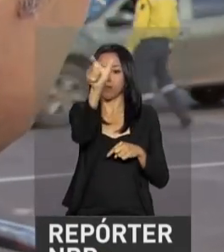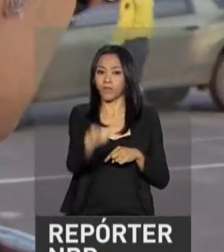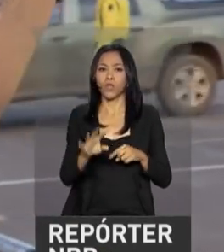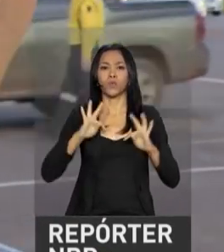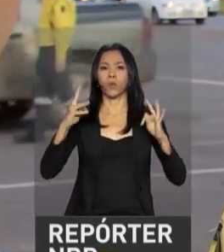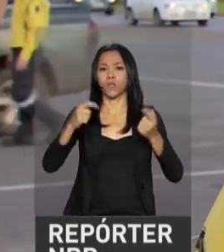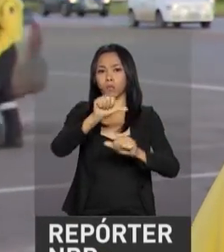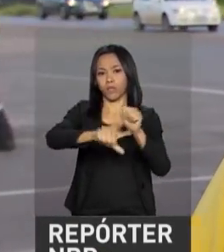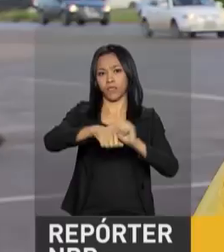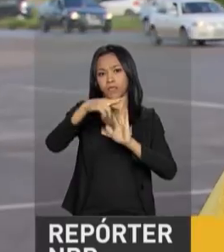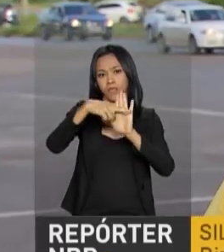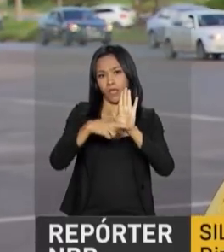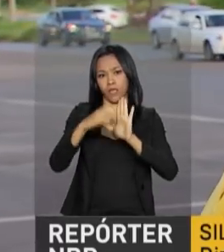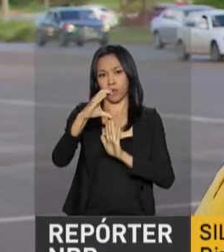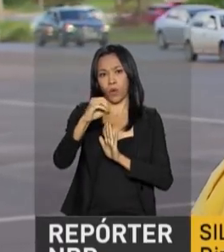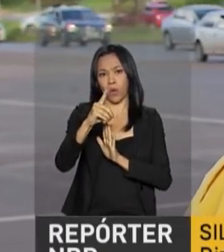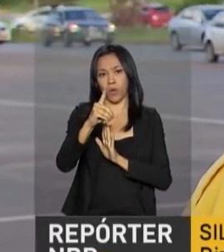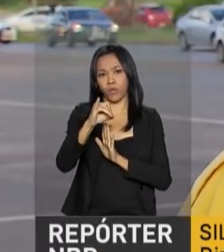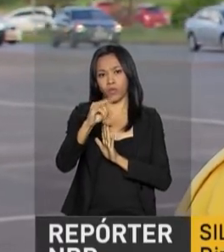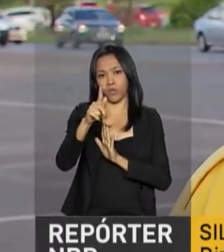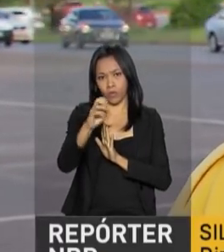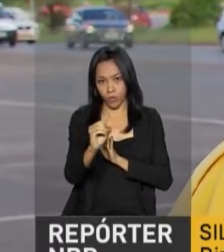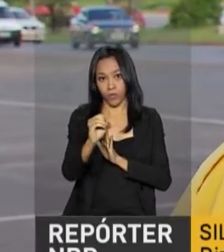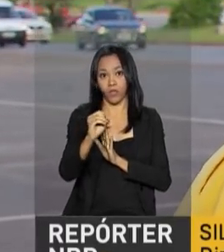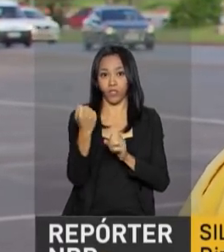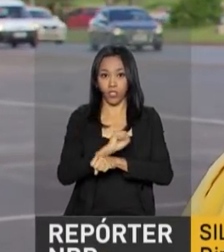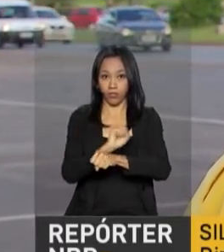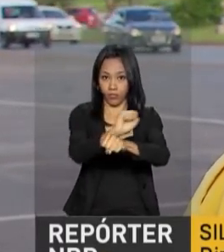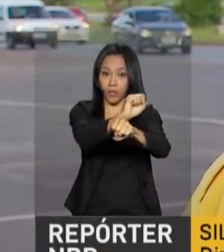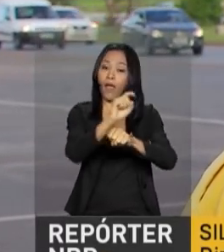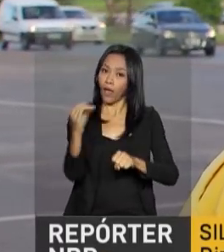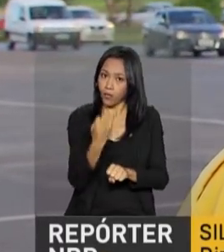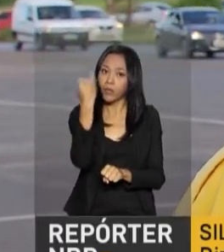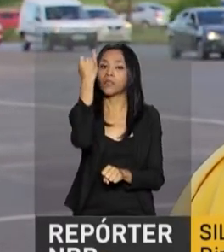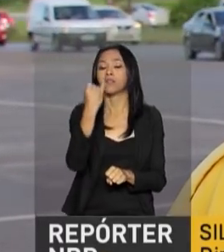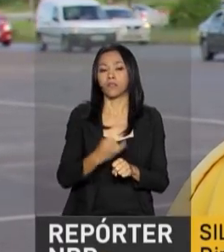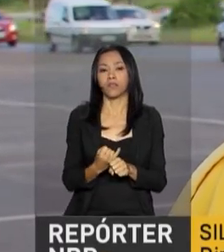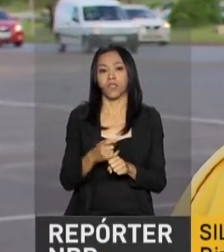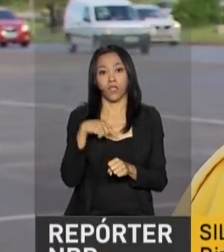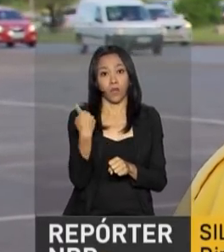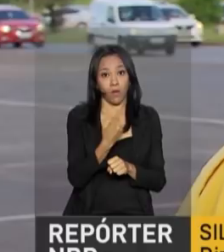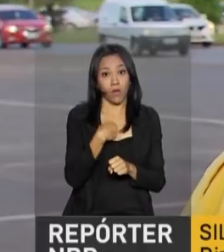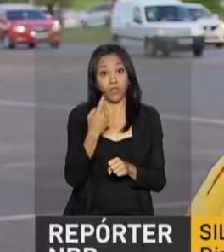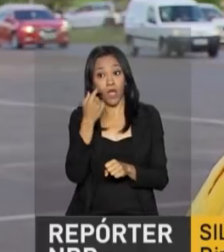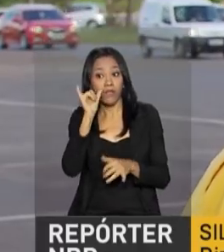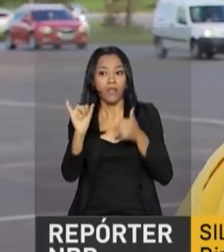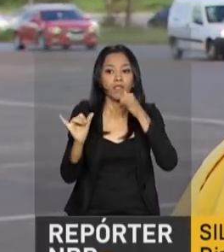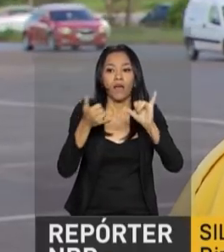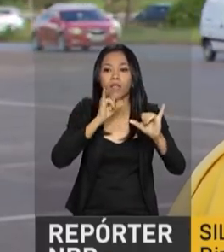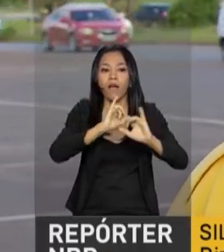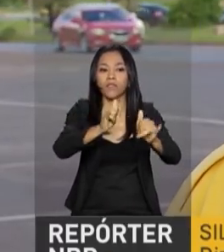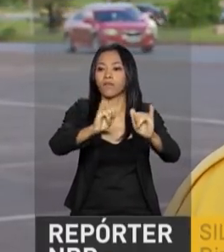que vem no próprio núcleo tramas brasileira em proteção à vida é importante e vale a pena né nós aqui tem muitas ações de prevenção